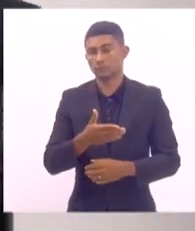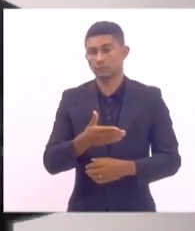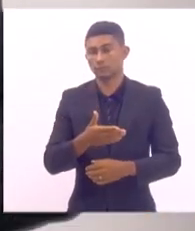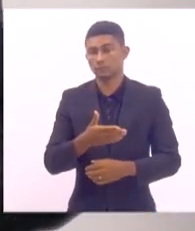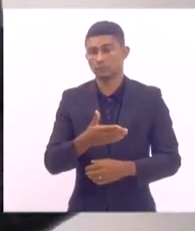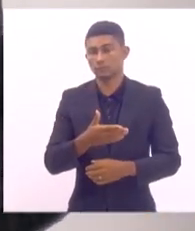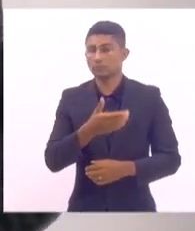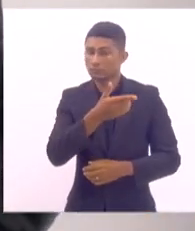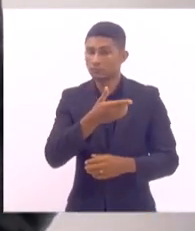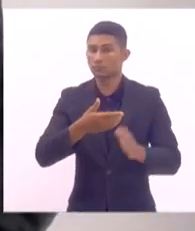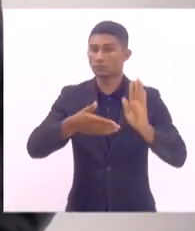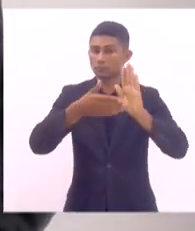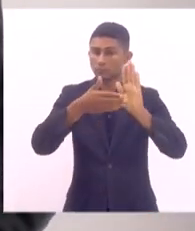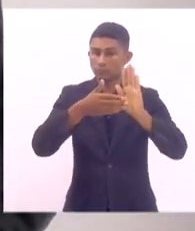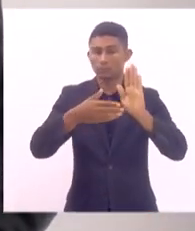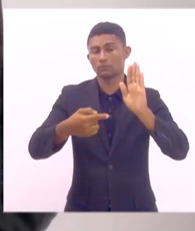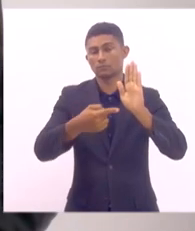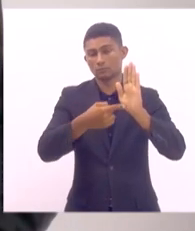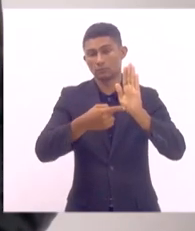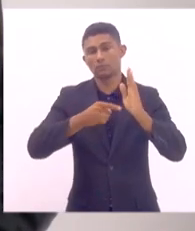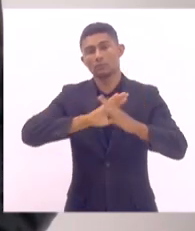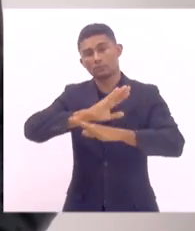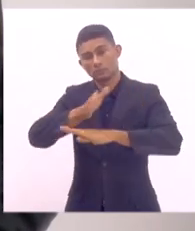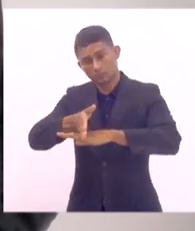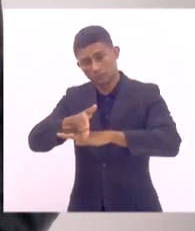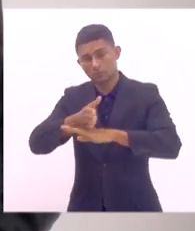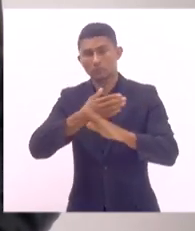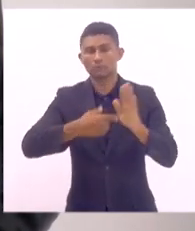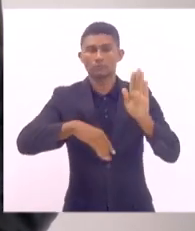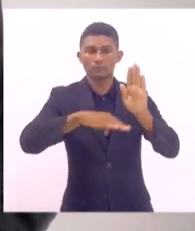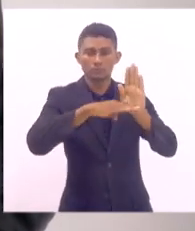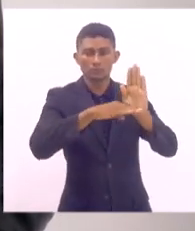está propondo derrubar o primeiro, que é o